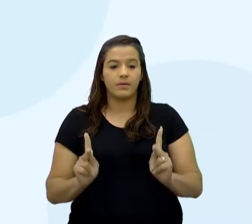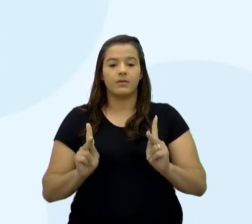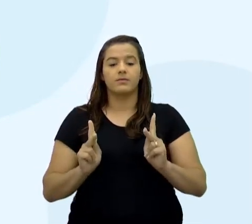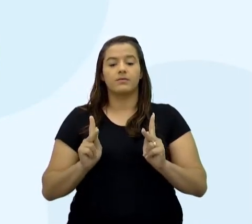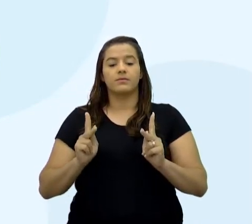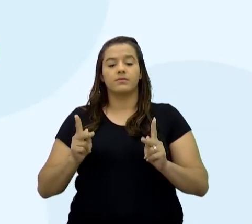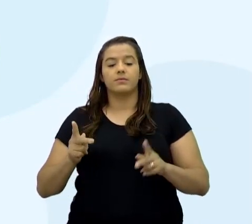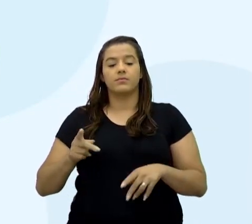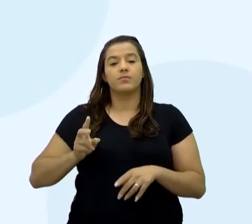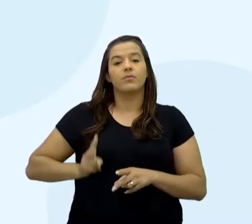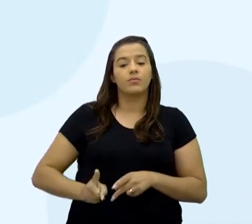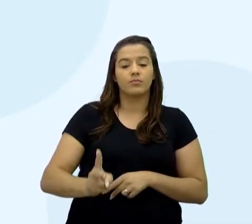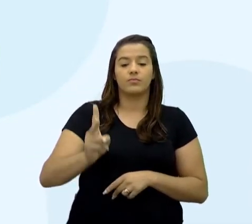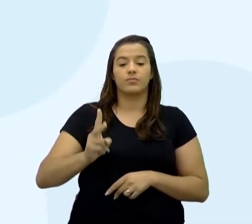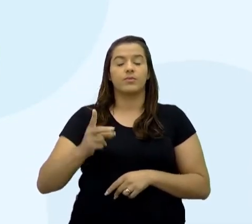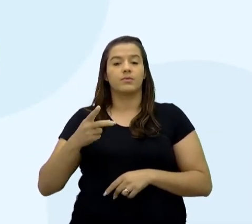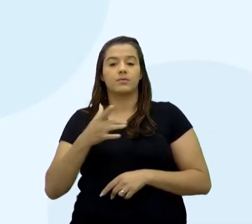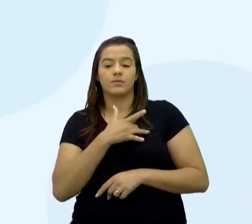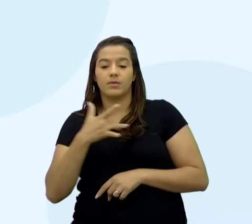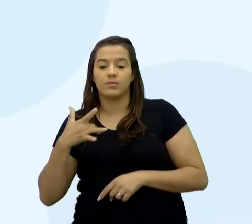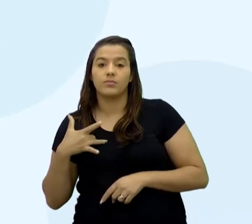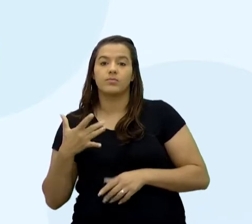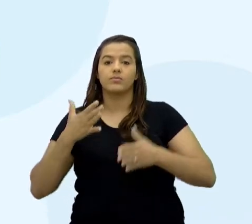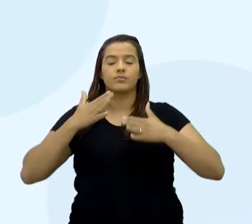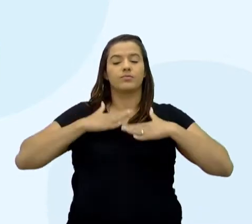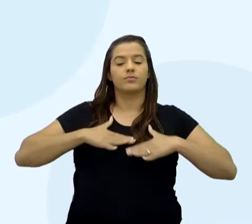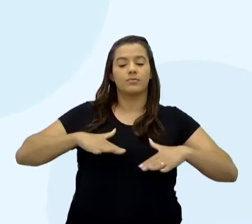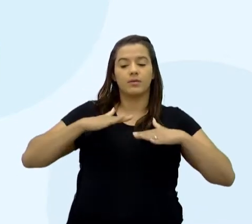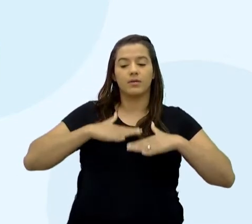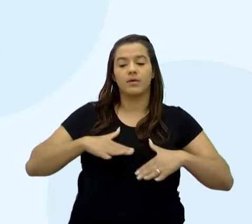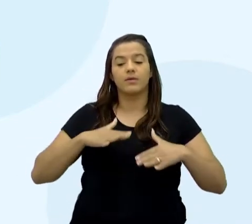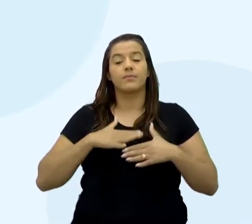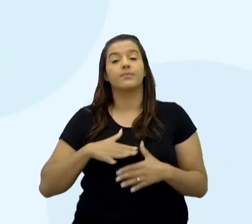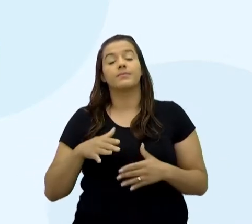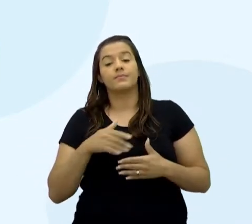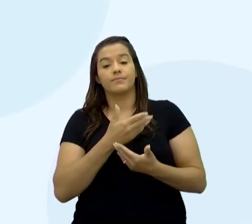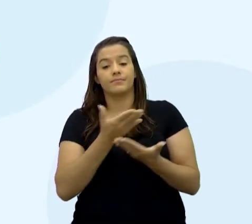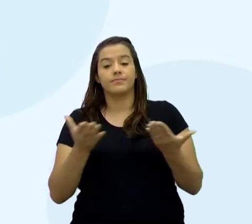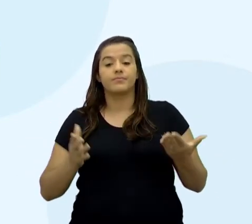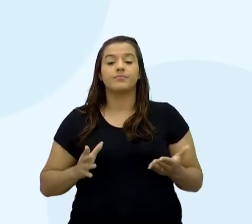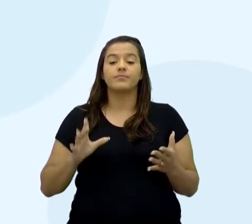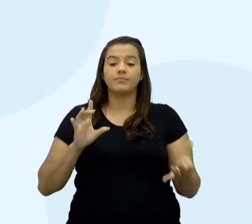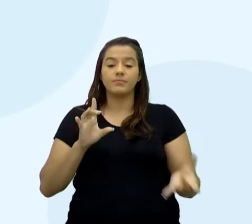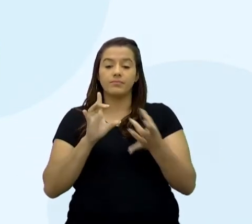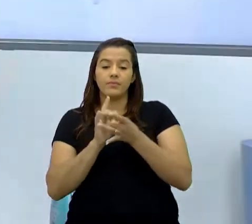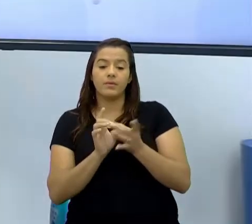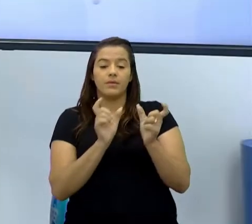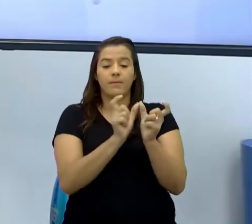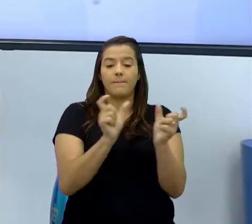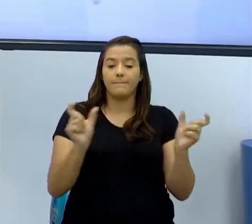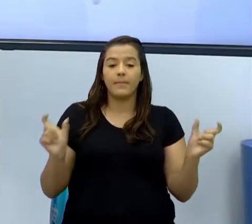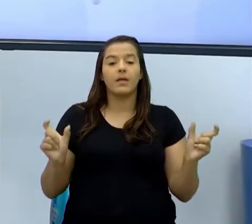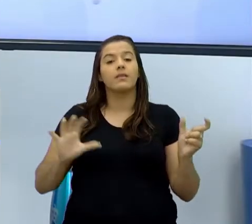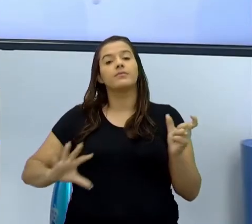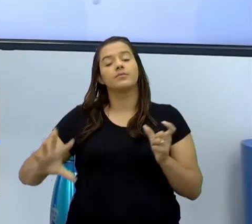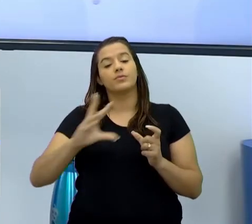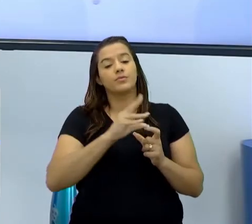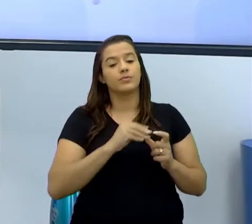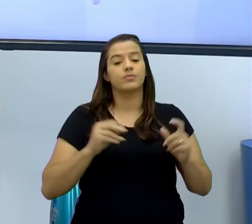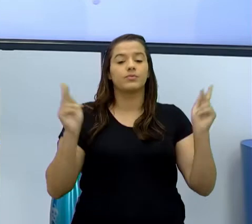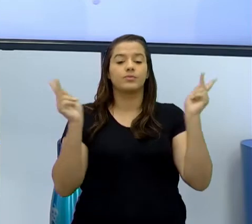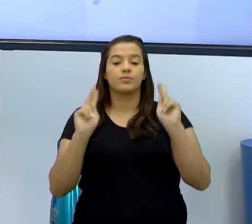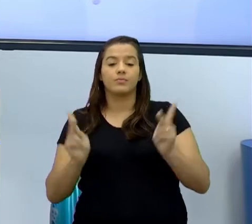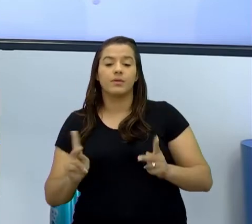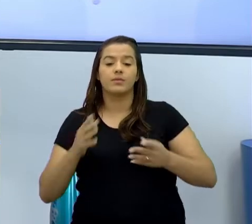longevidade, saúde, calma. Então, de modo geral, está relacionado aí a um campo semântico de tranquilidade,